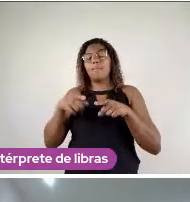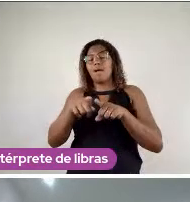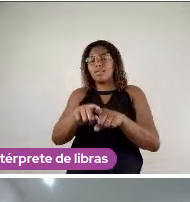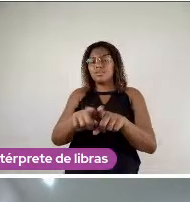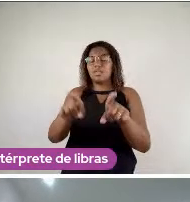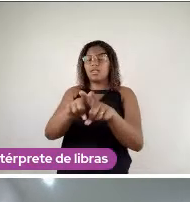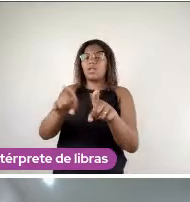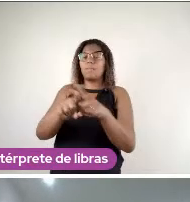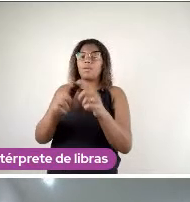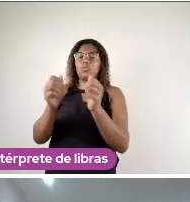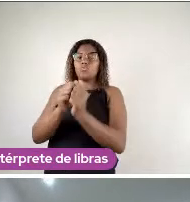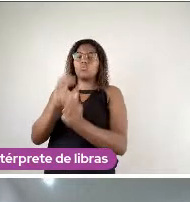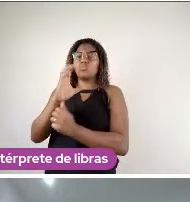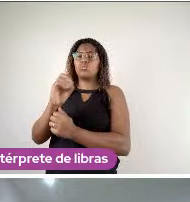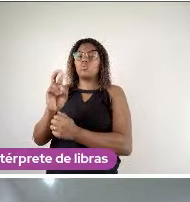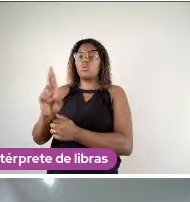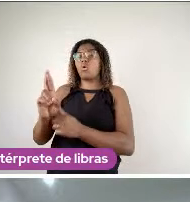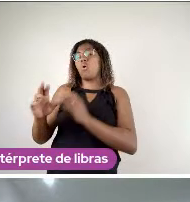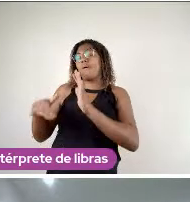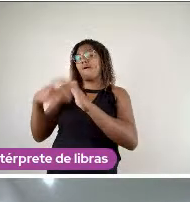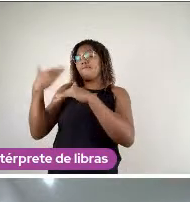com o COR, o desenvolvimento